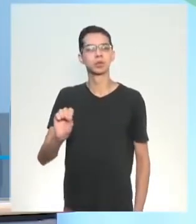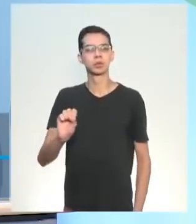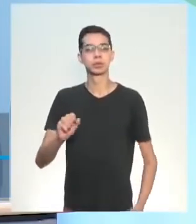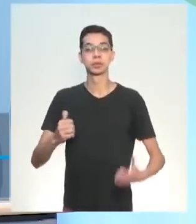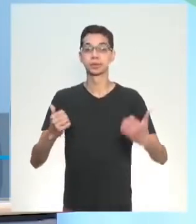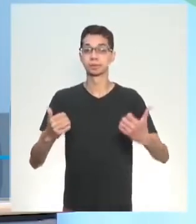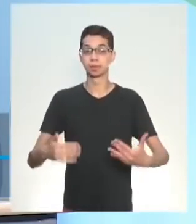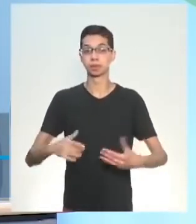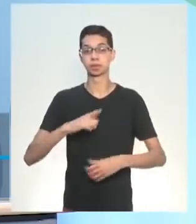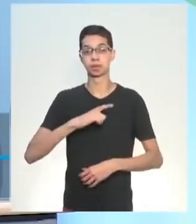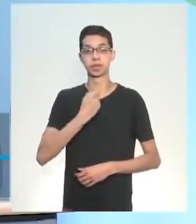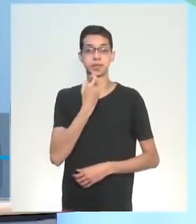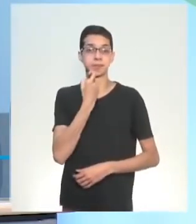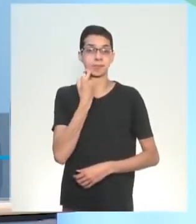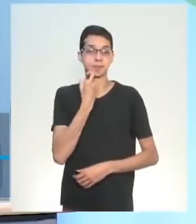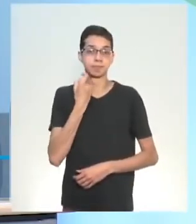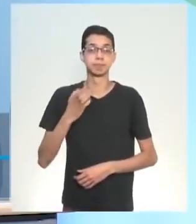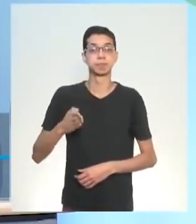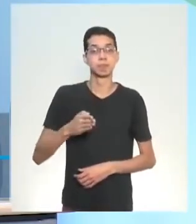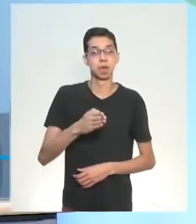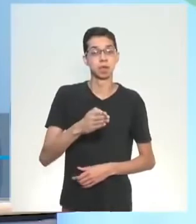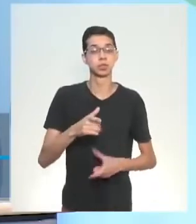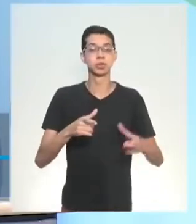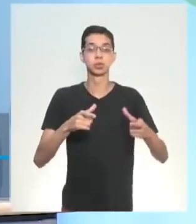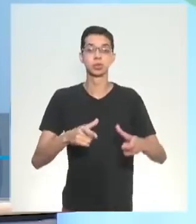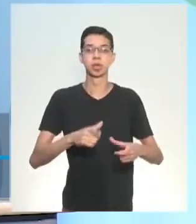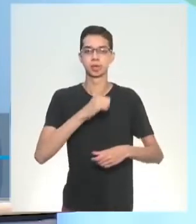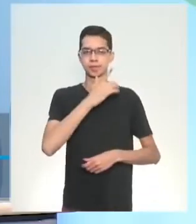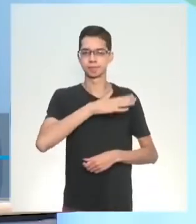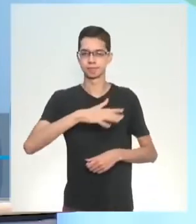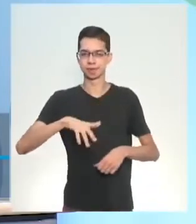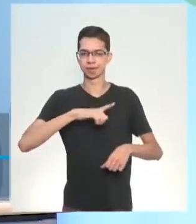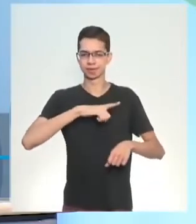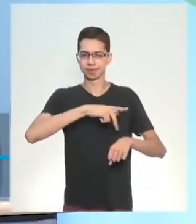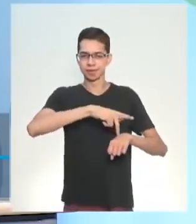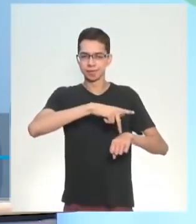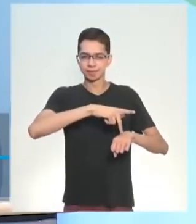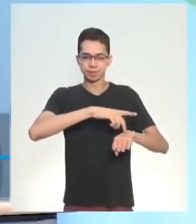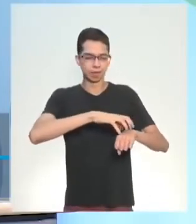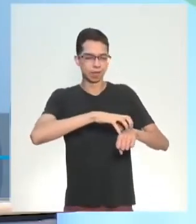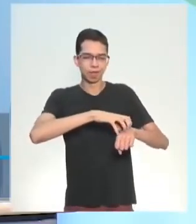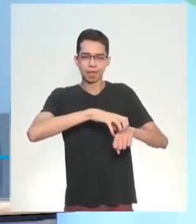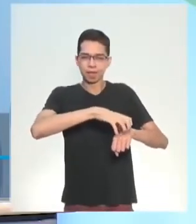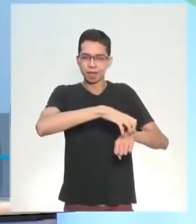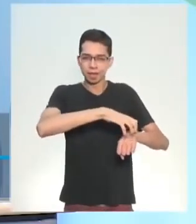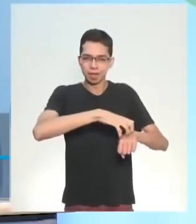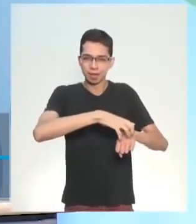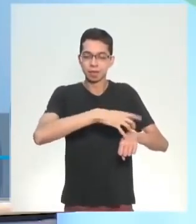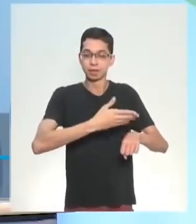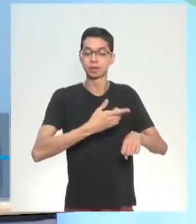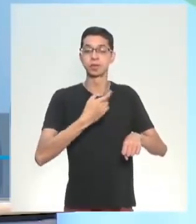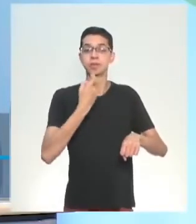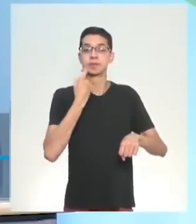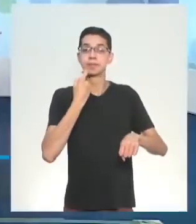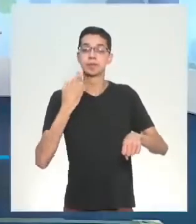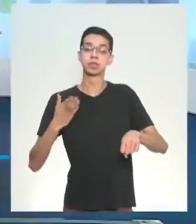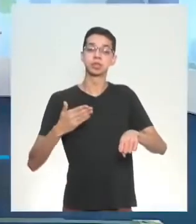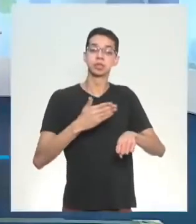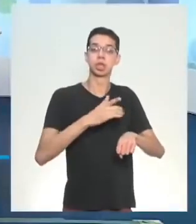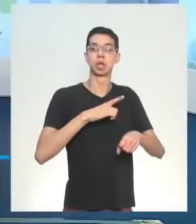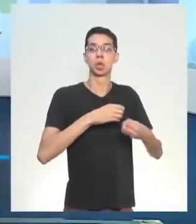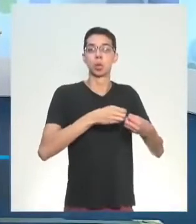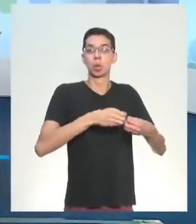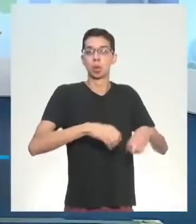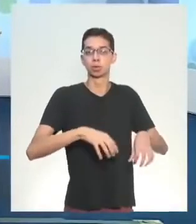nos corais. Como é que é? Ele colocou os assim, peixes? Desovam nos corais. Opa, alguns